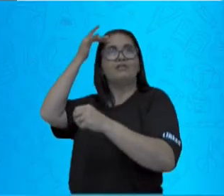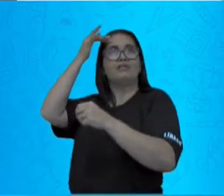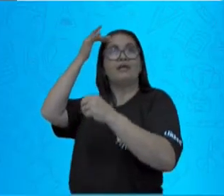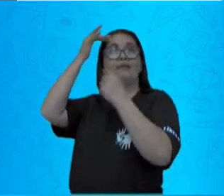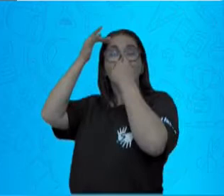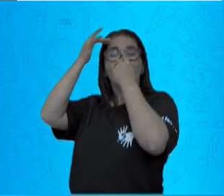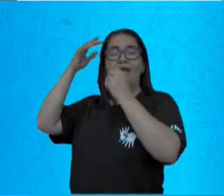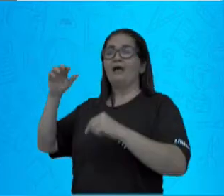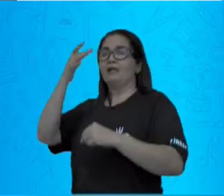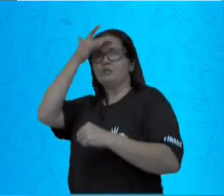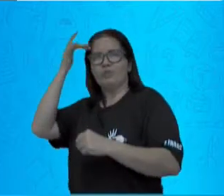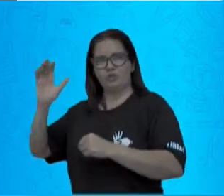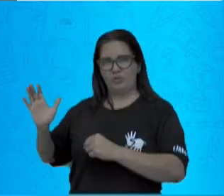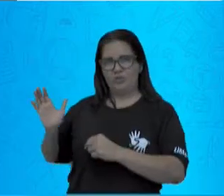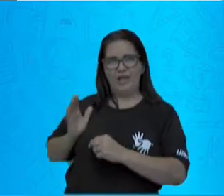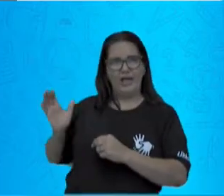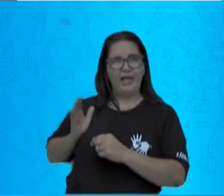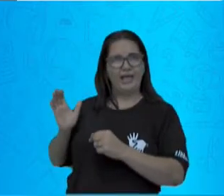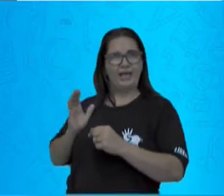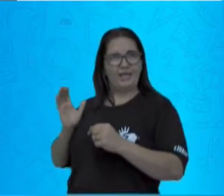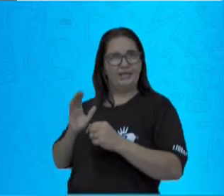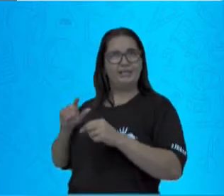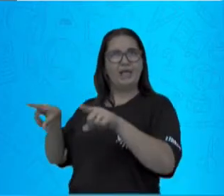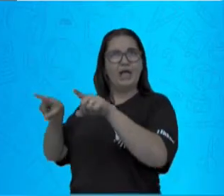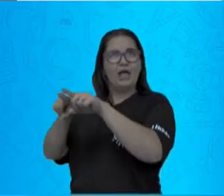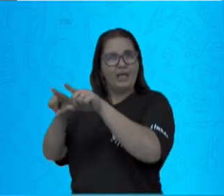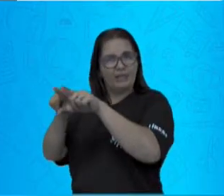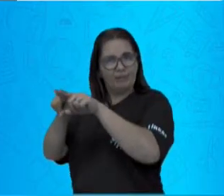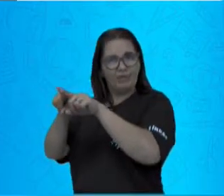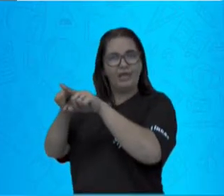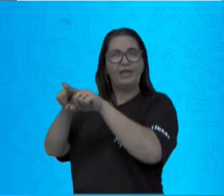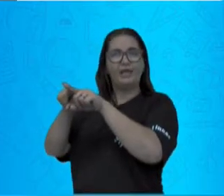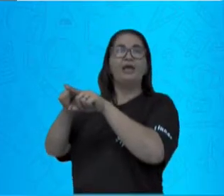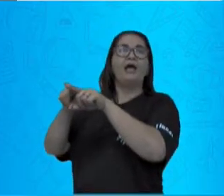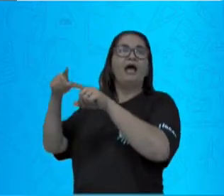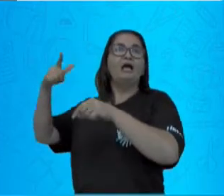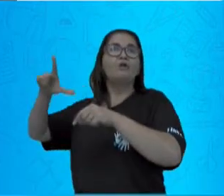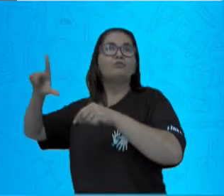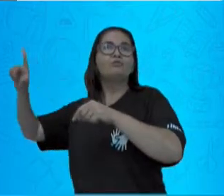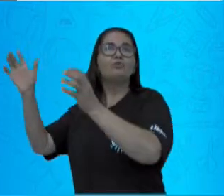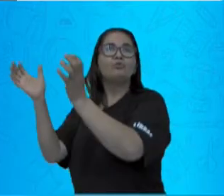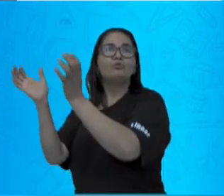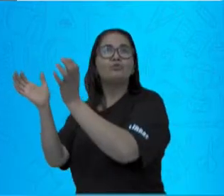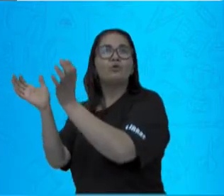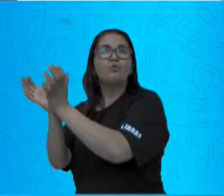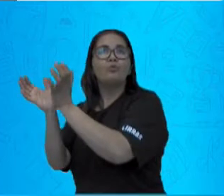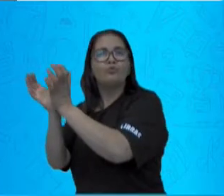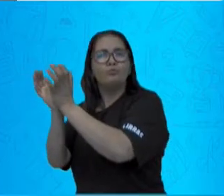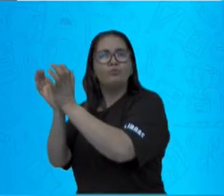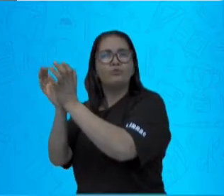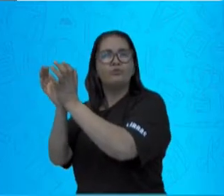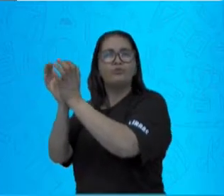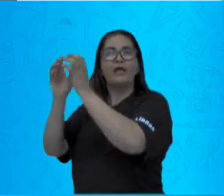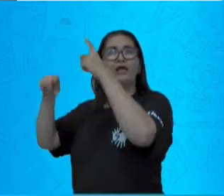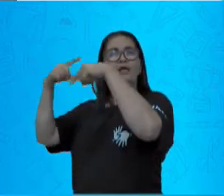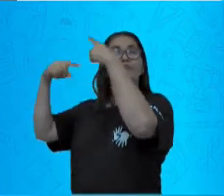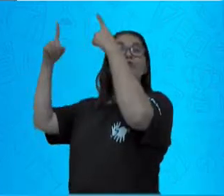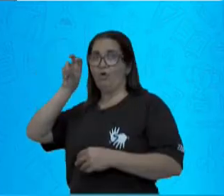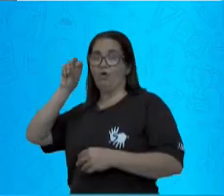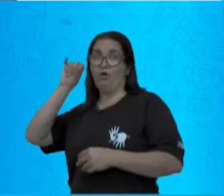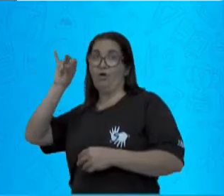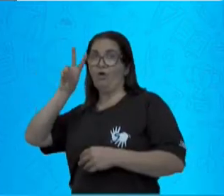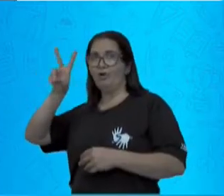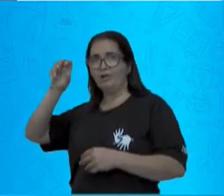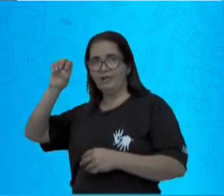os puritanos, pequena burguesia, e Oliver Cromwell. O que aconteceu neste período? Oliver Cromwell